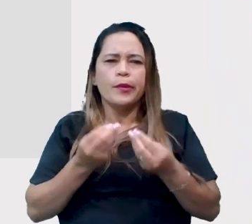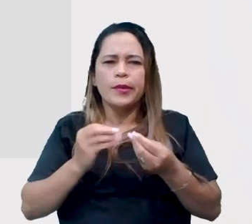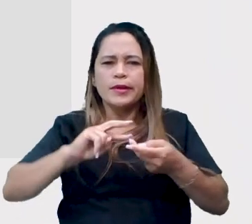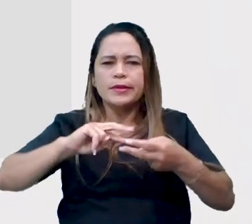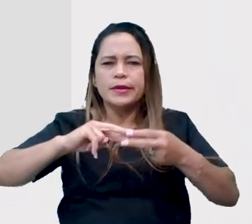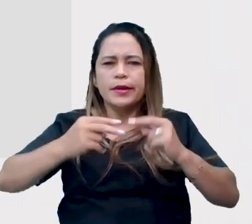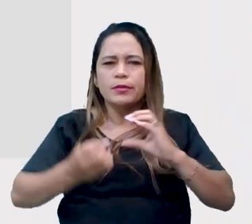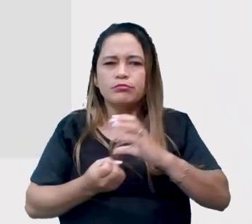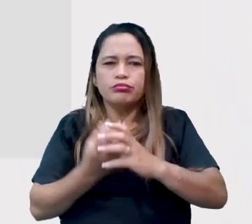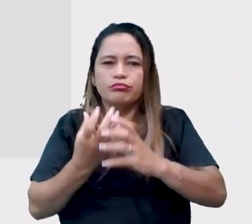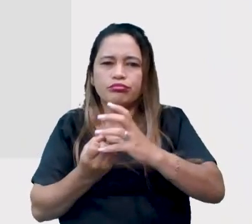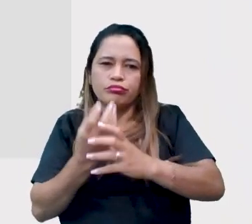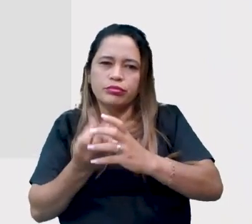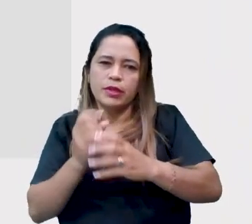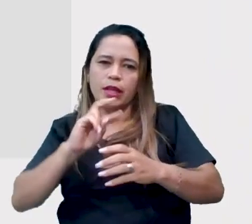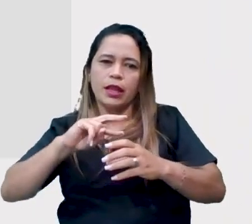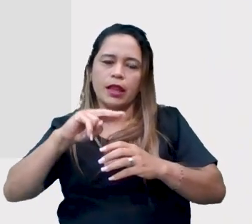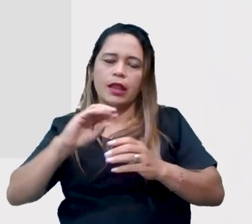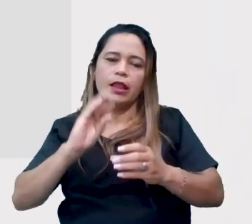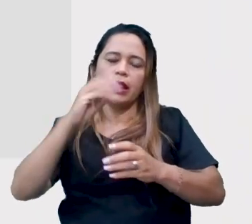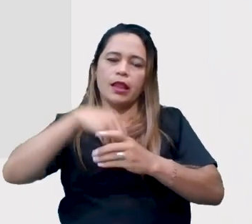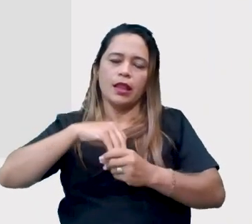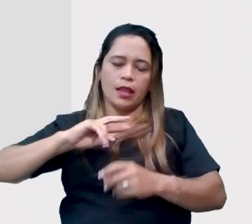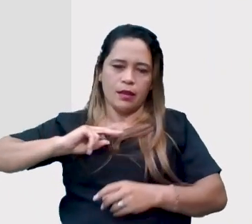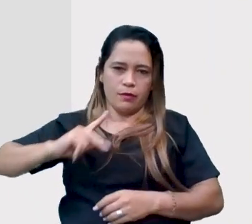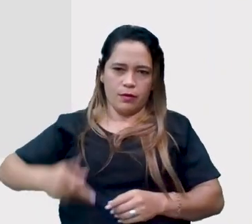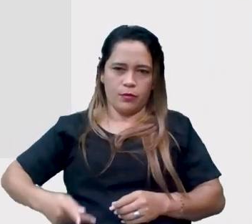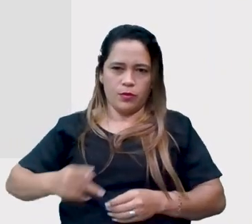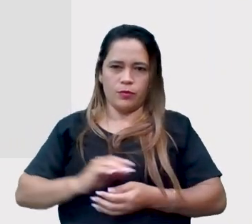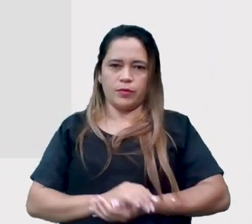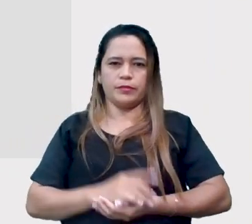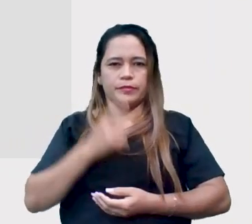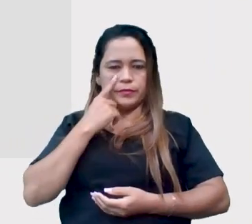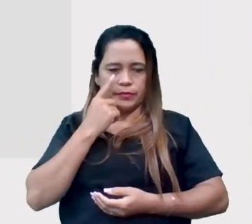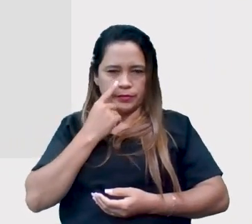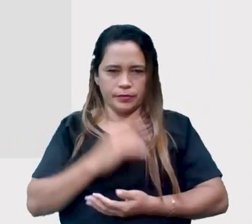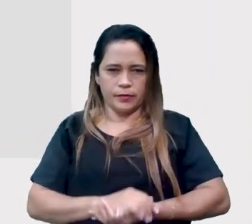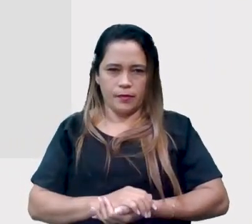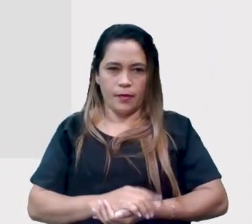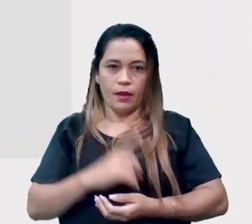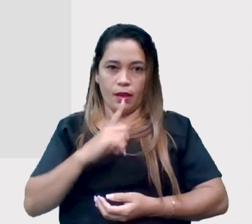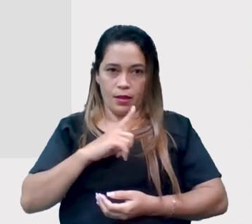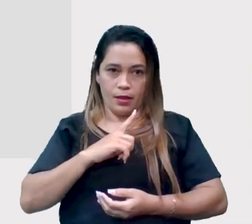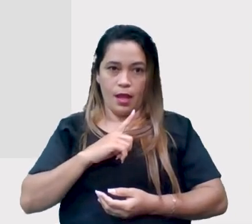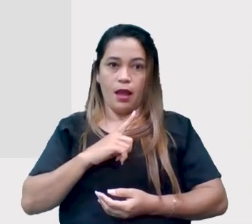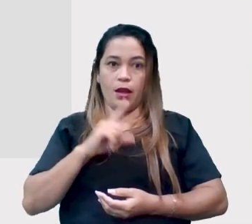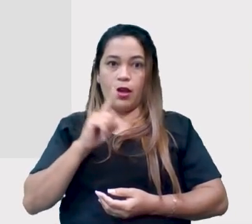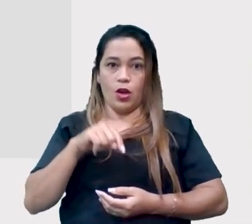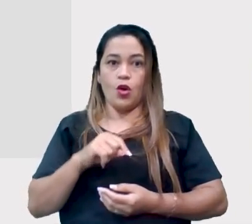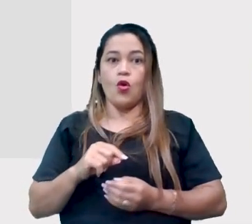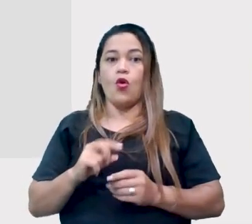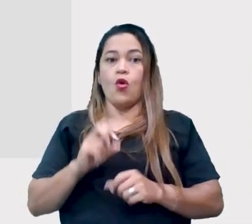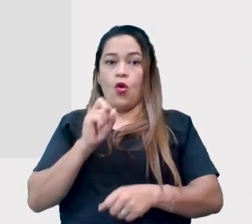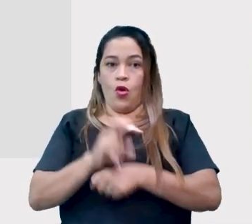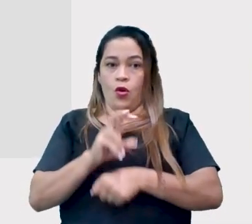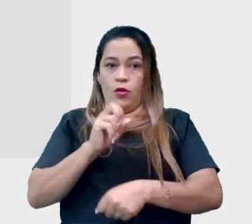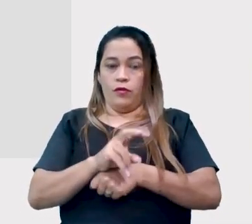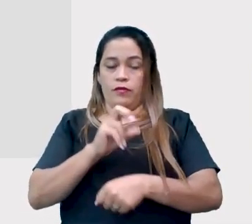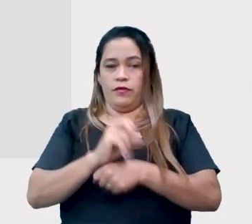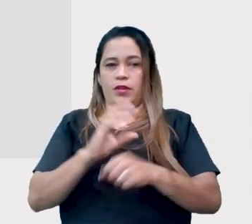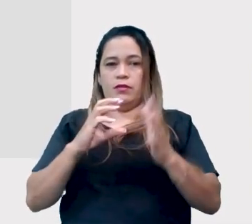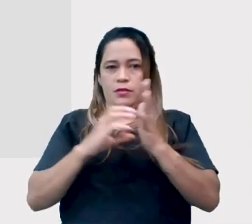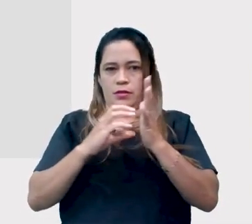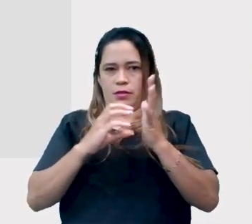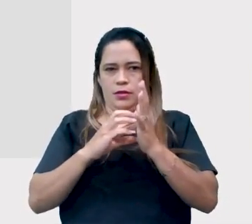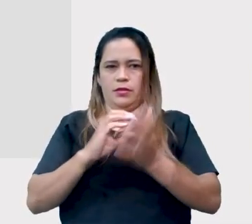reproduz dentro da gente. A nossa história vai começar por aqui. Eu tenho, então, o vírus da AIDS. Esse vírus